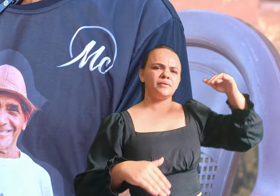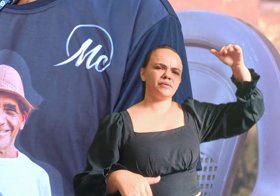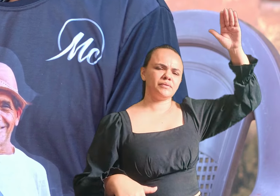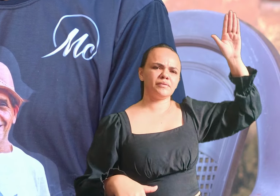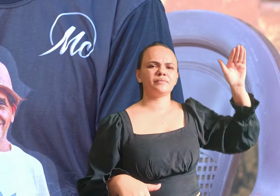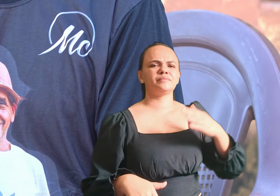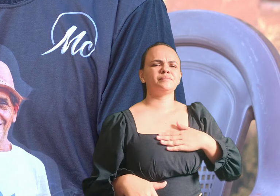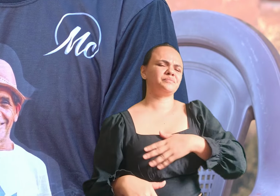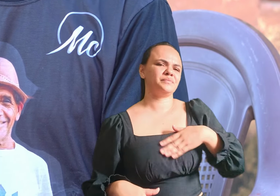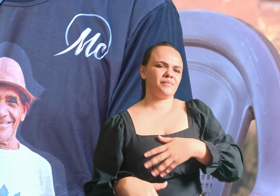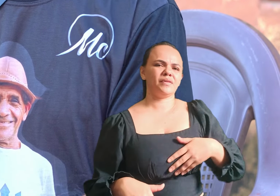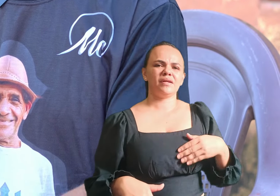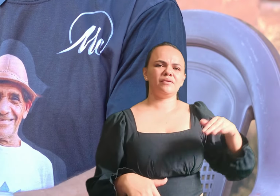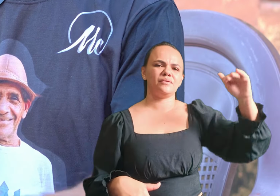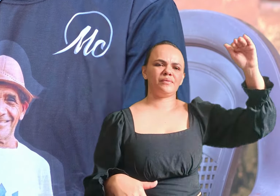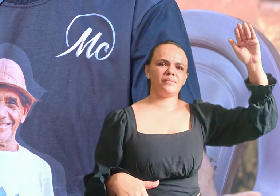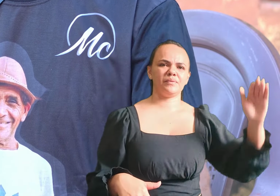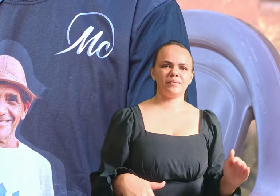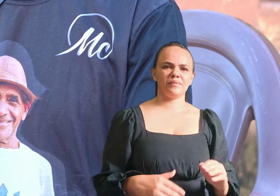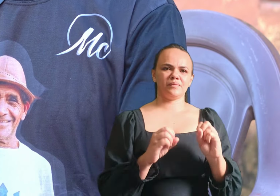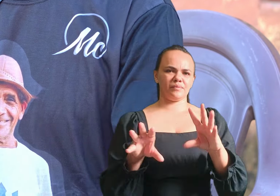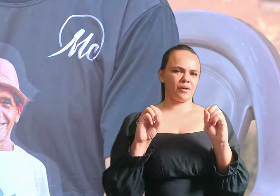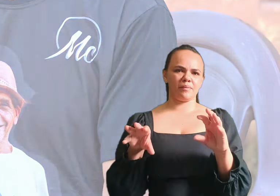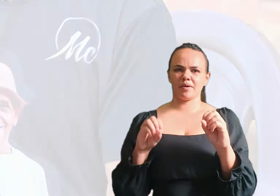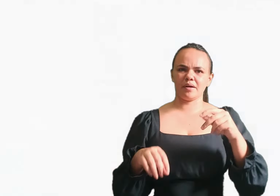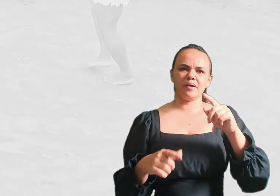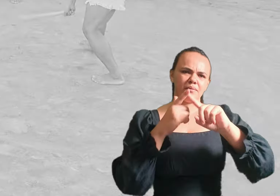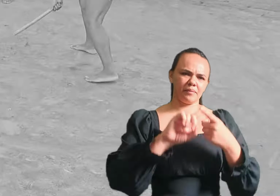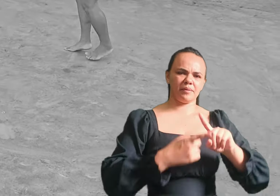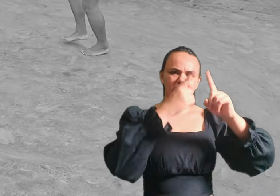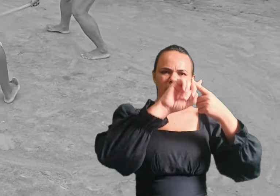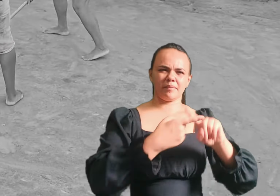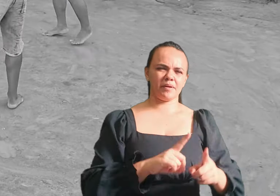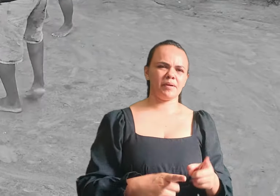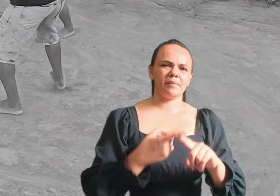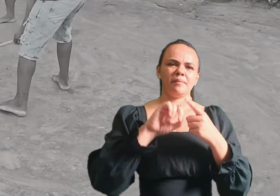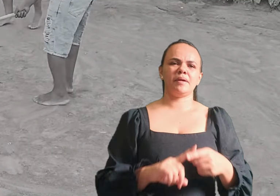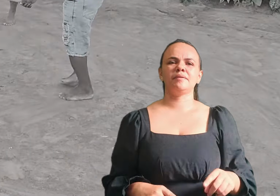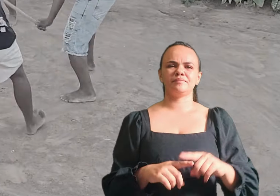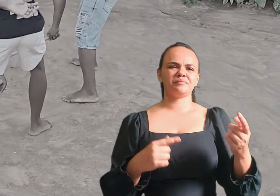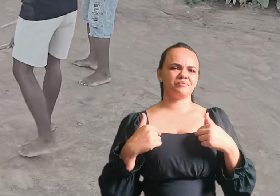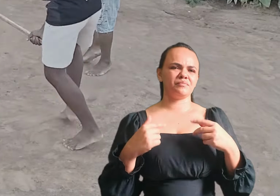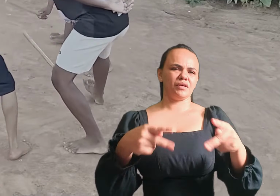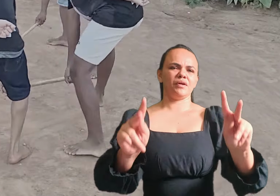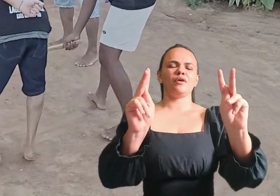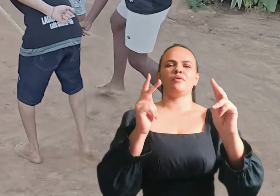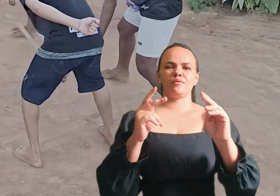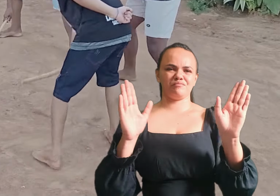ensinando os outros mas pronto aí nunca foi pra frente não tinha um representante n